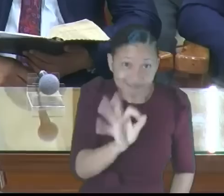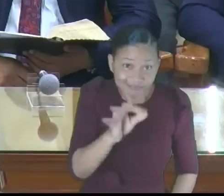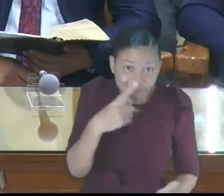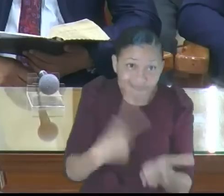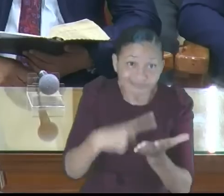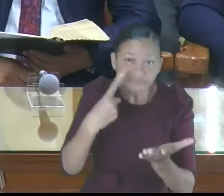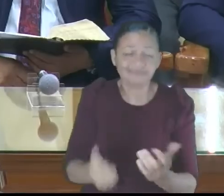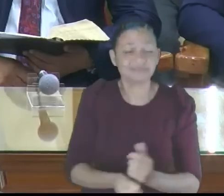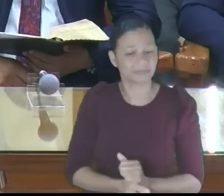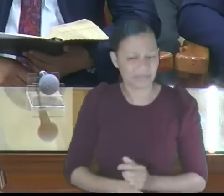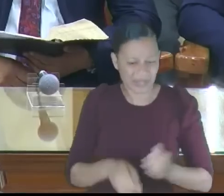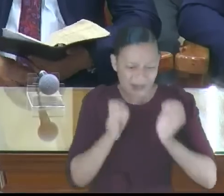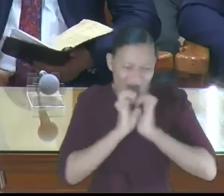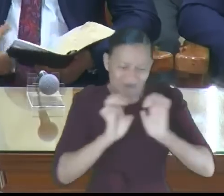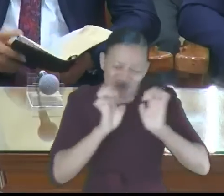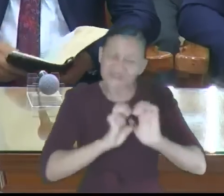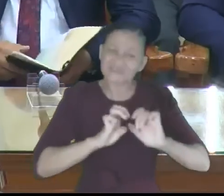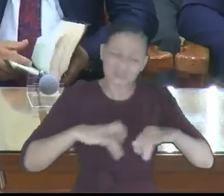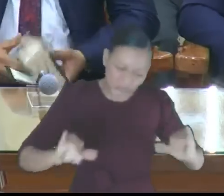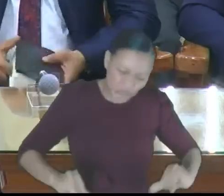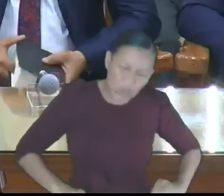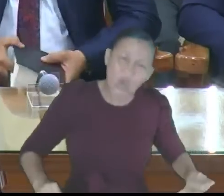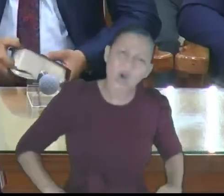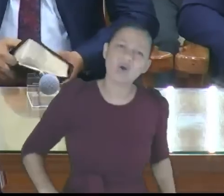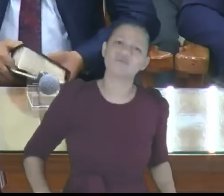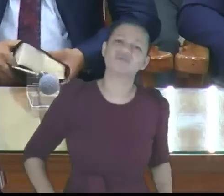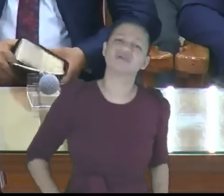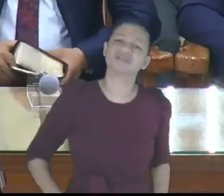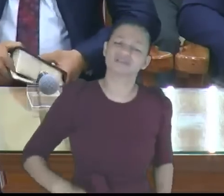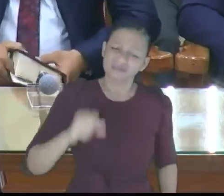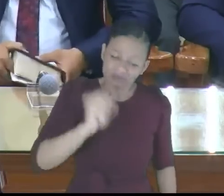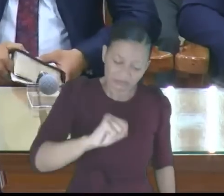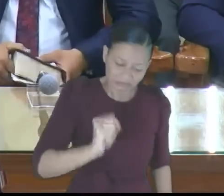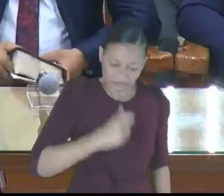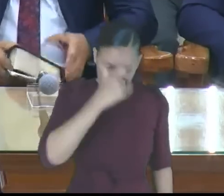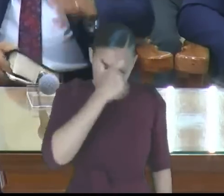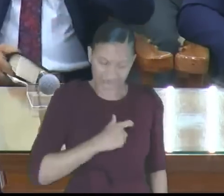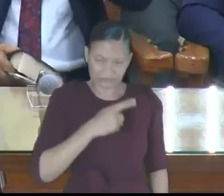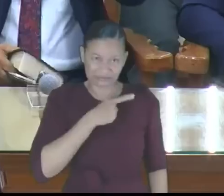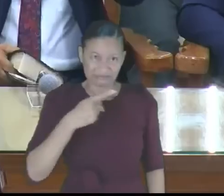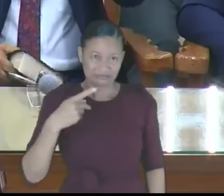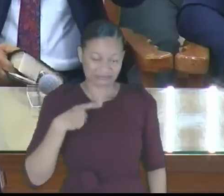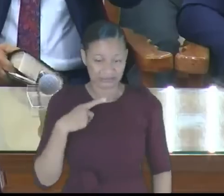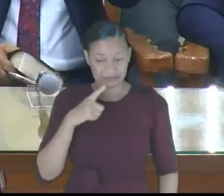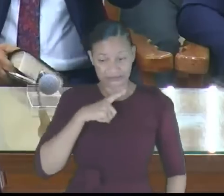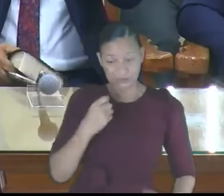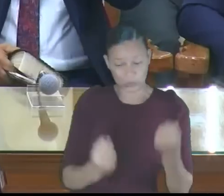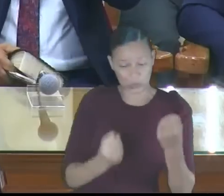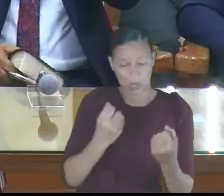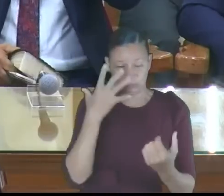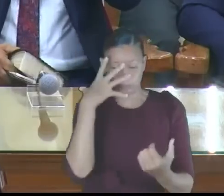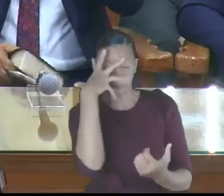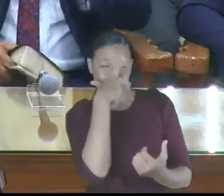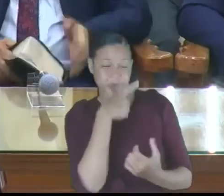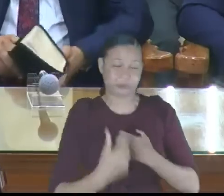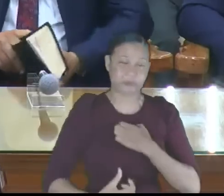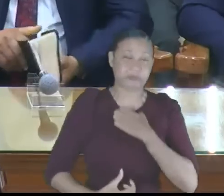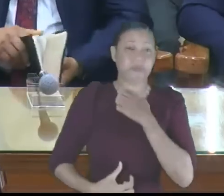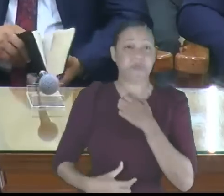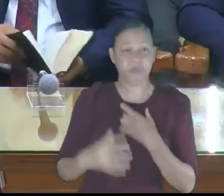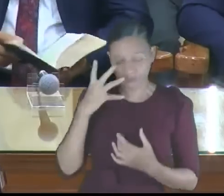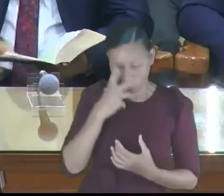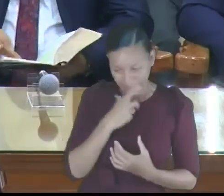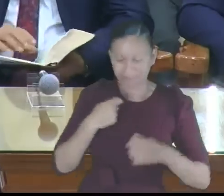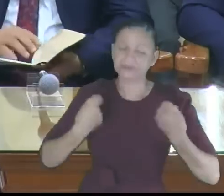Para ganhar alma é com sofrimento, irmão. Ser pastor não é um carro bonito, não é uma gravata bonita. É verdade que precisa